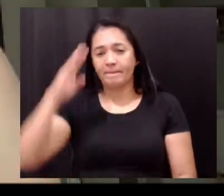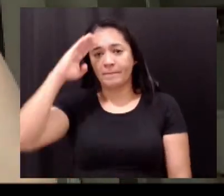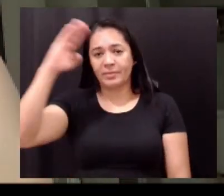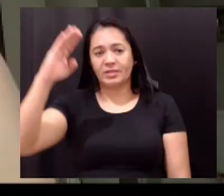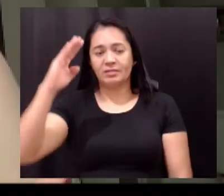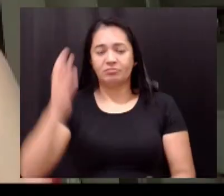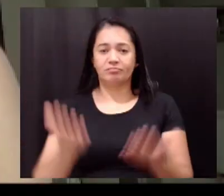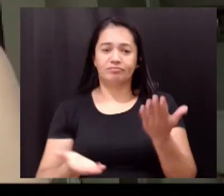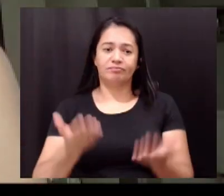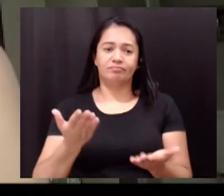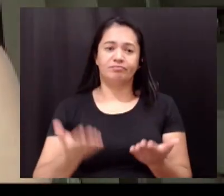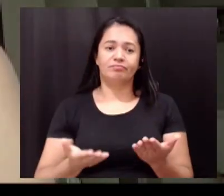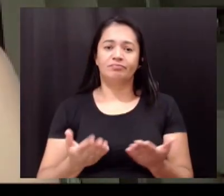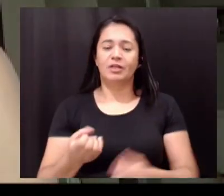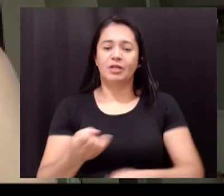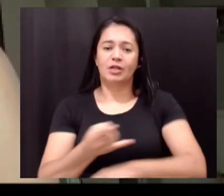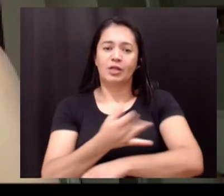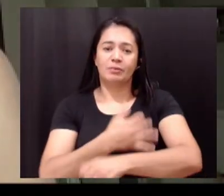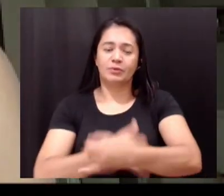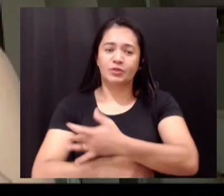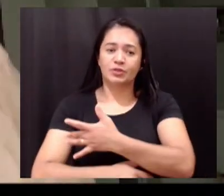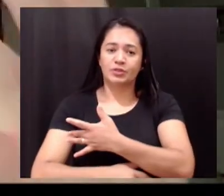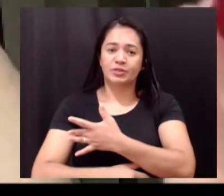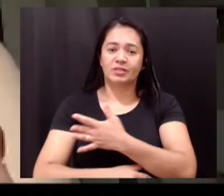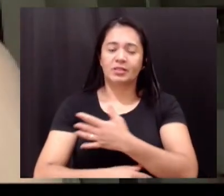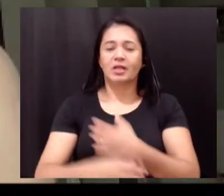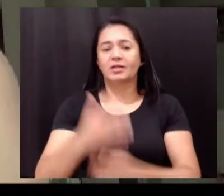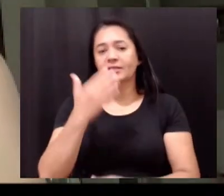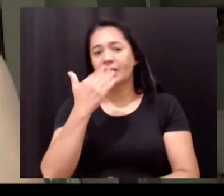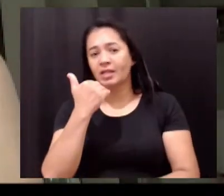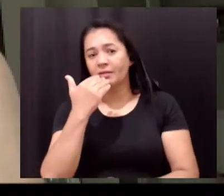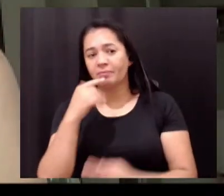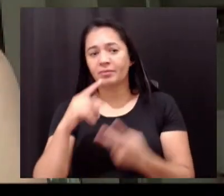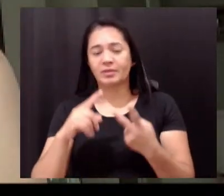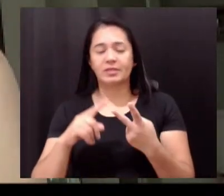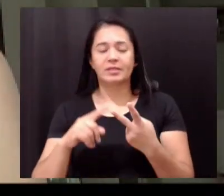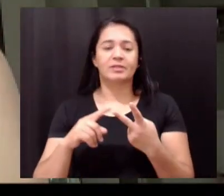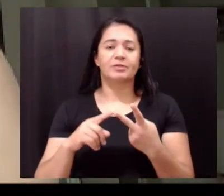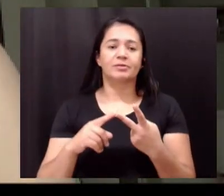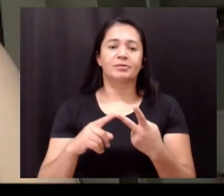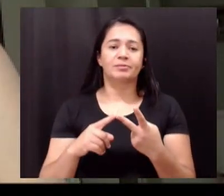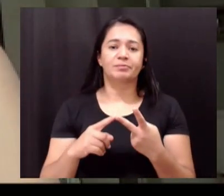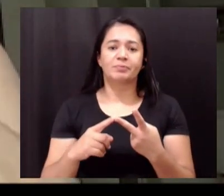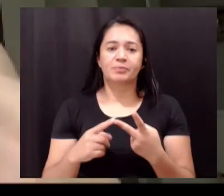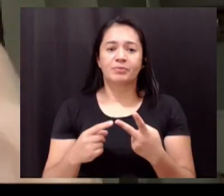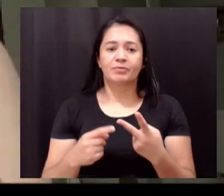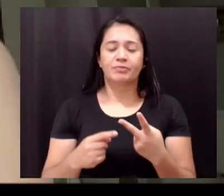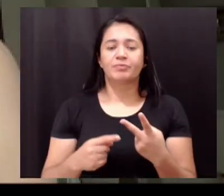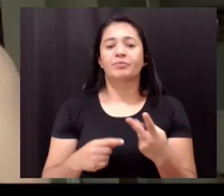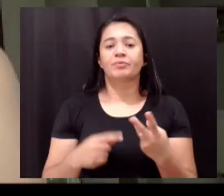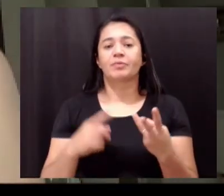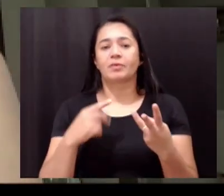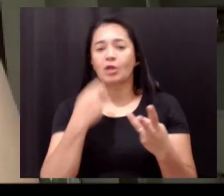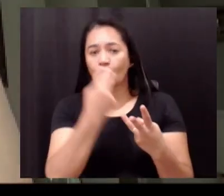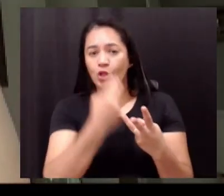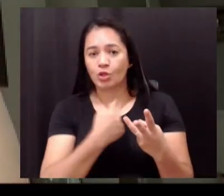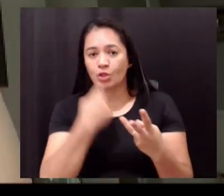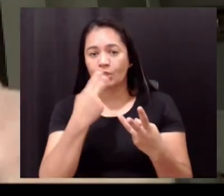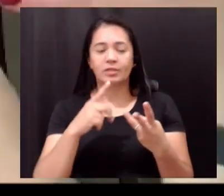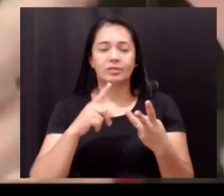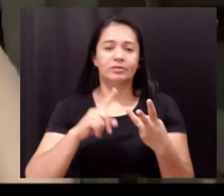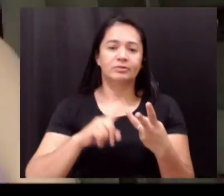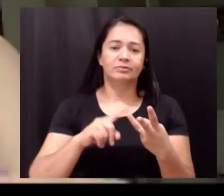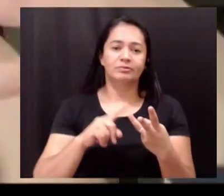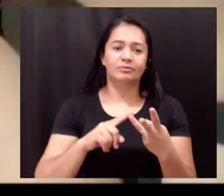Equilíbrio emocional, equilíbrio na alimentação, em termos de nutrientes, equilíbrio também na nossa